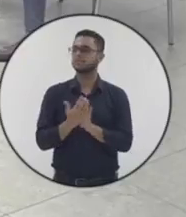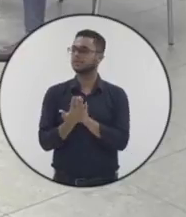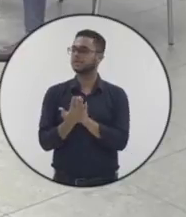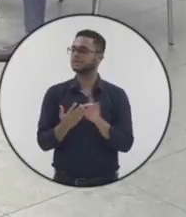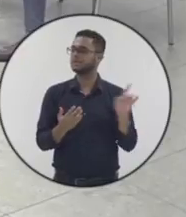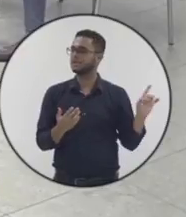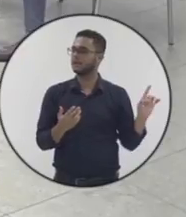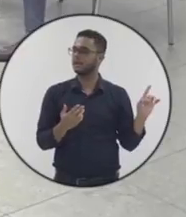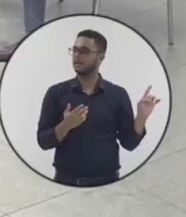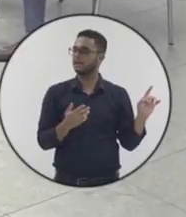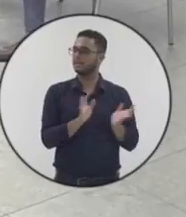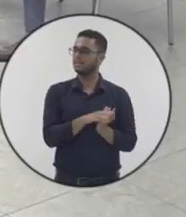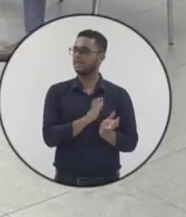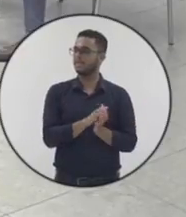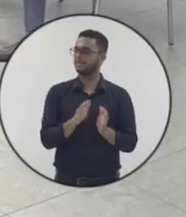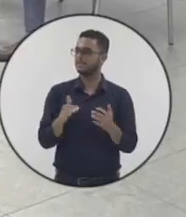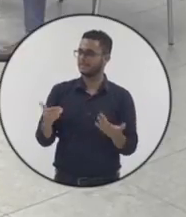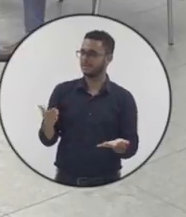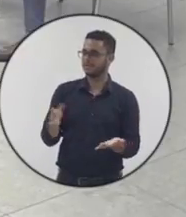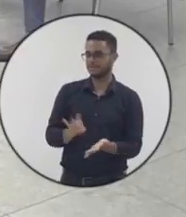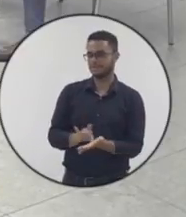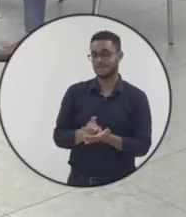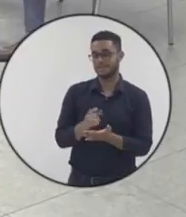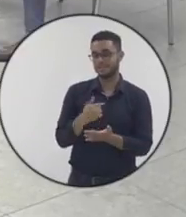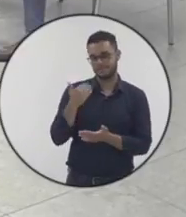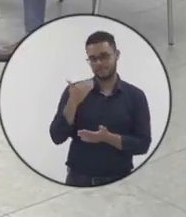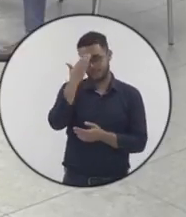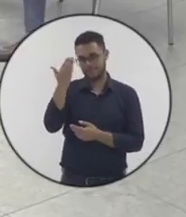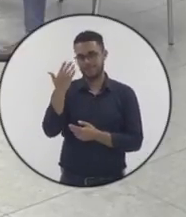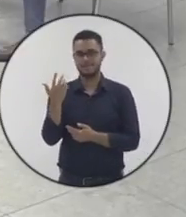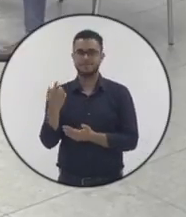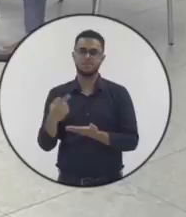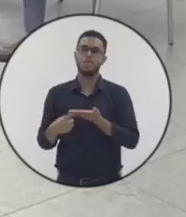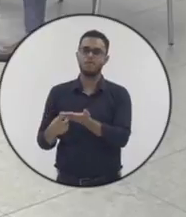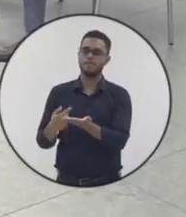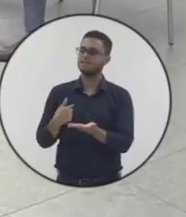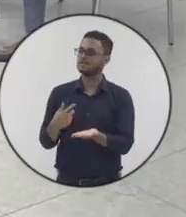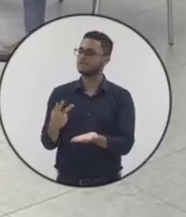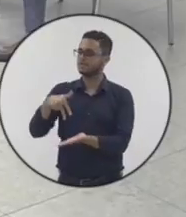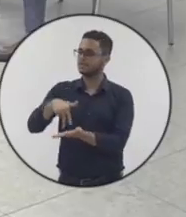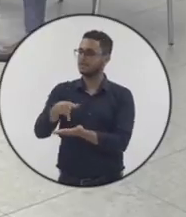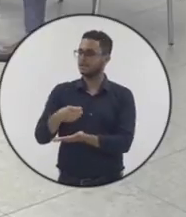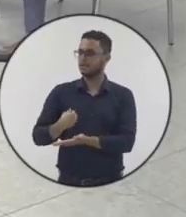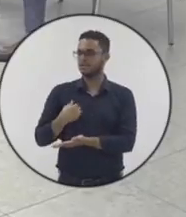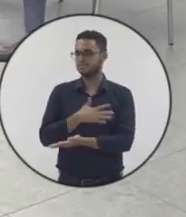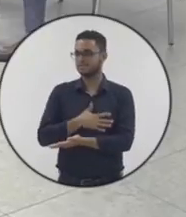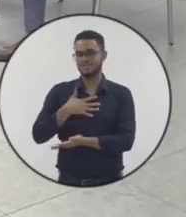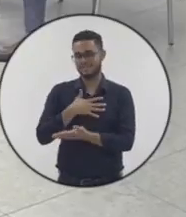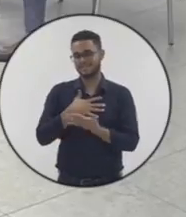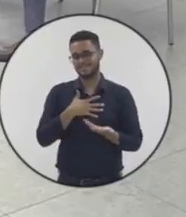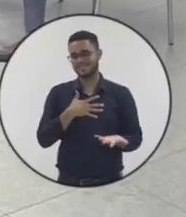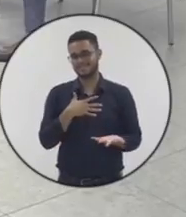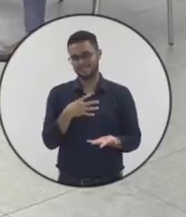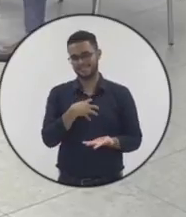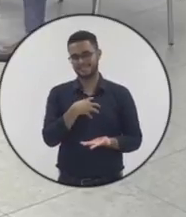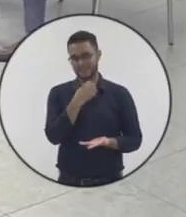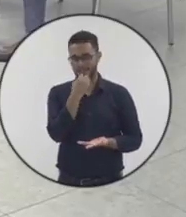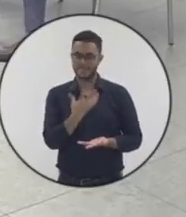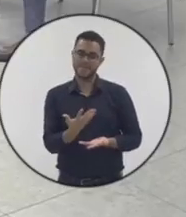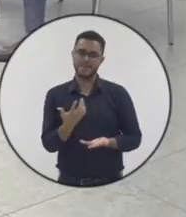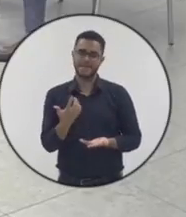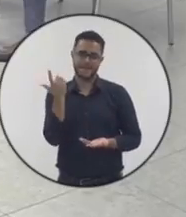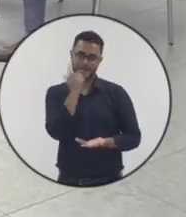Suzana. Bom, eu que agradeço, né, o convite por estar aqui. É uma honra para mim, eu me sinto muito lisonjeada em